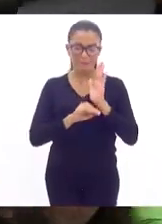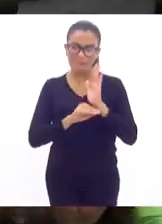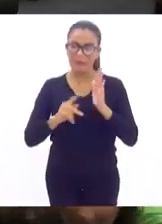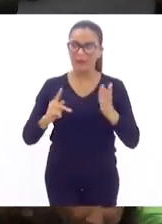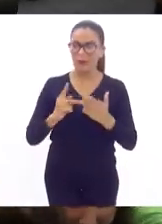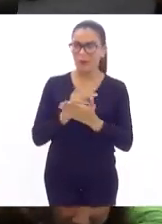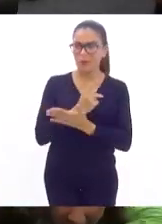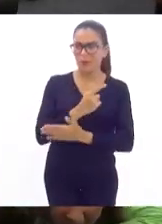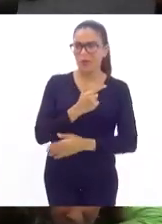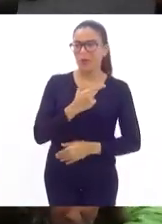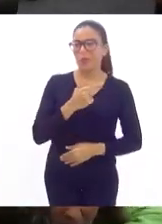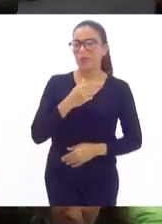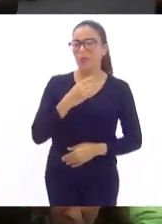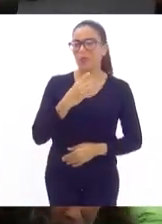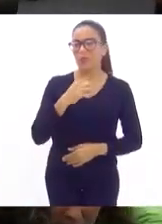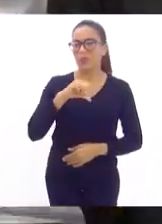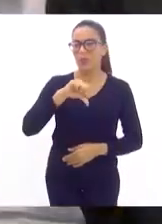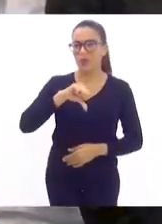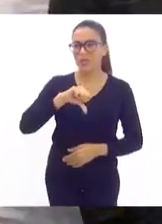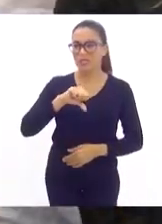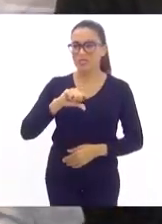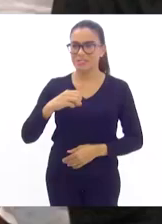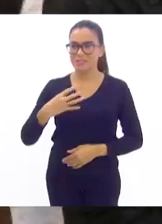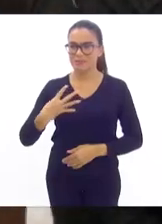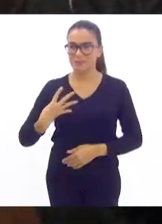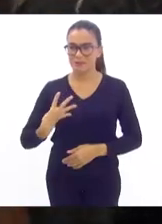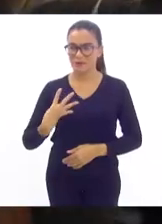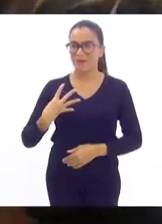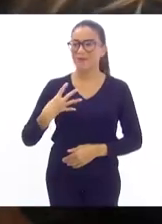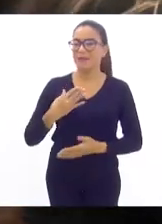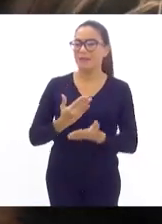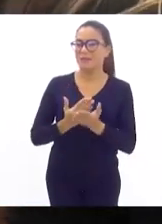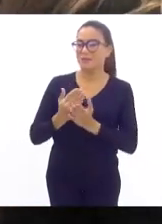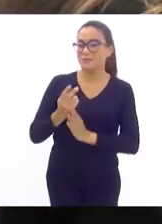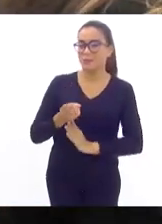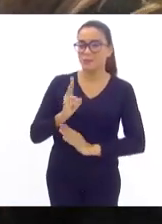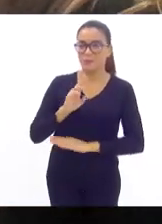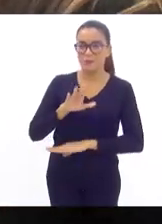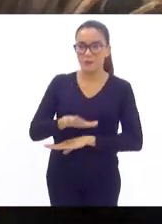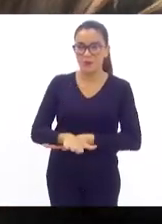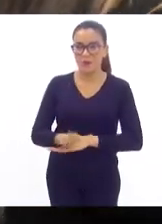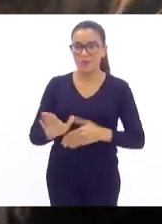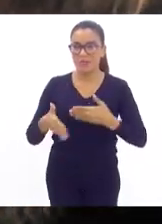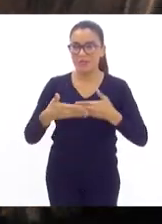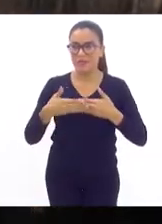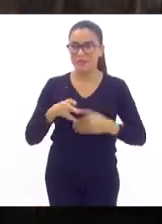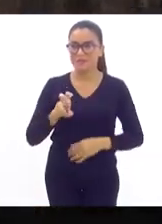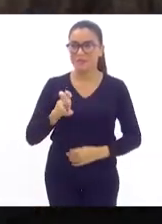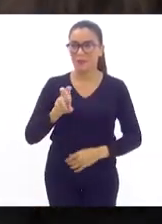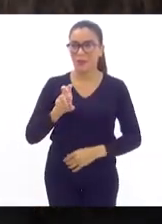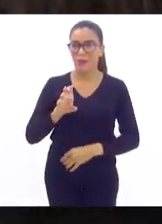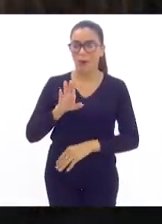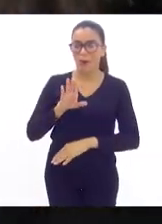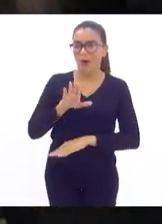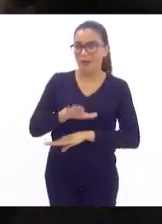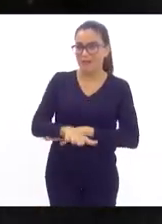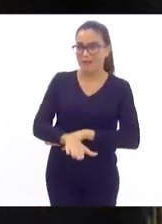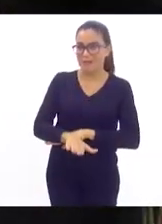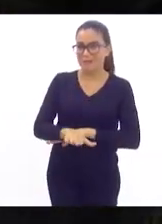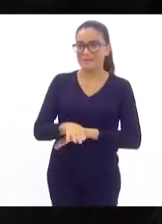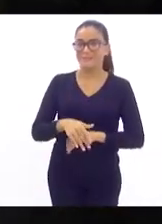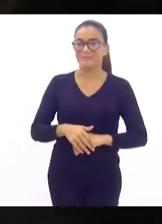na 24ª sessão ordinária, que iniciada às 14 horas, encerrou-se às 17 horas e 30 minutos.